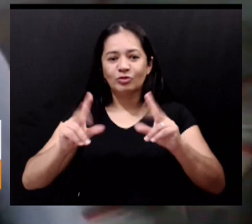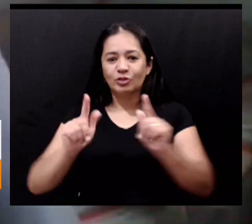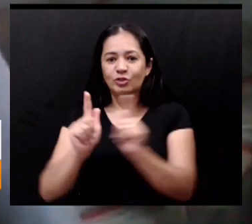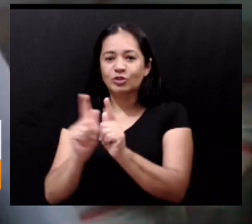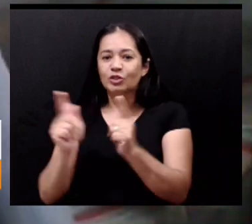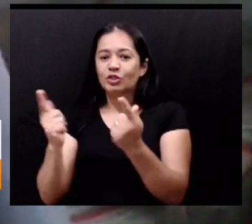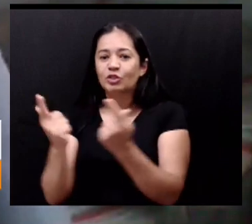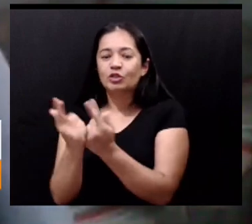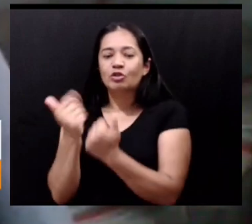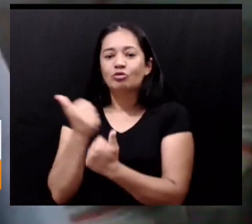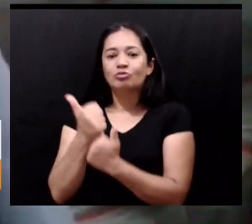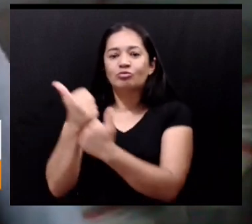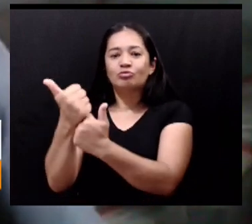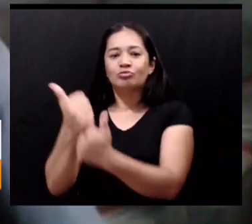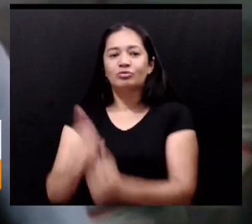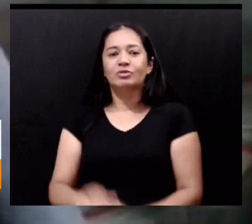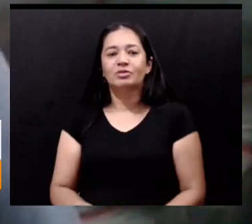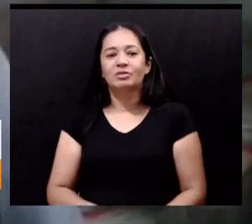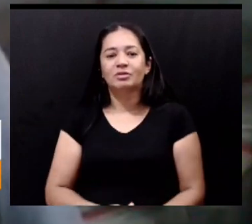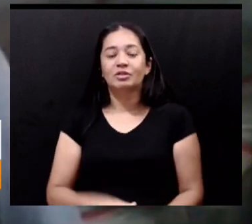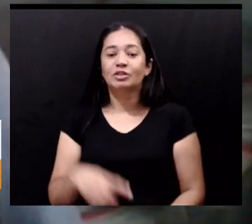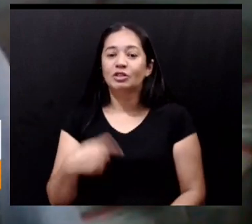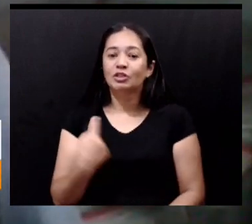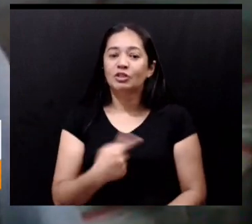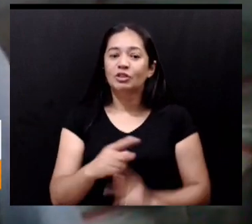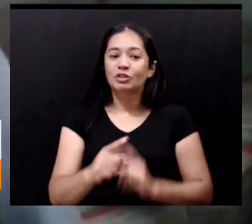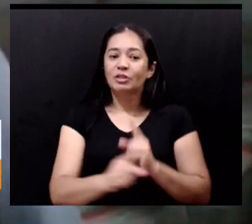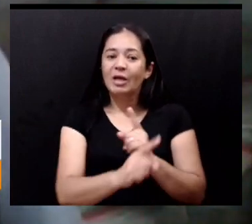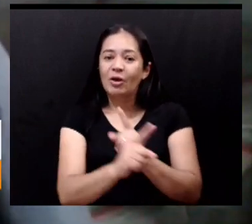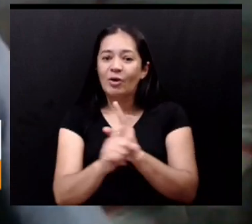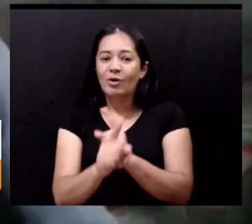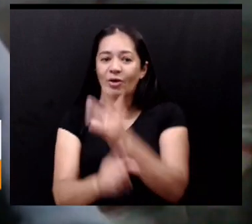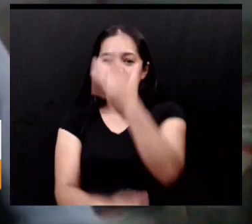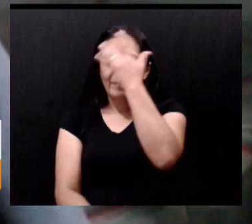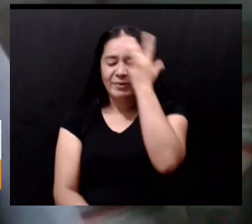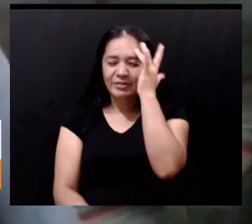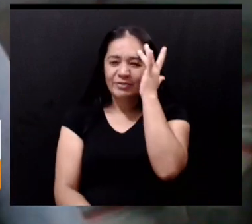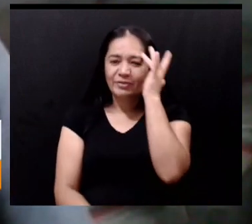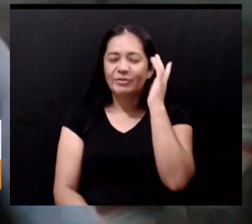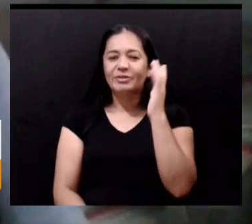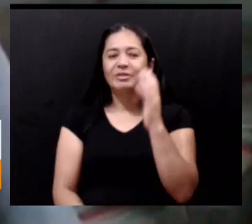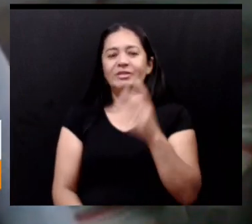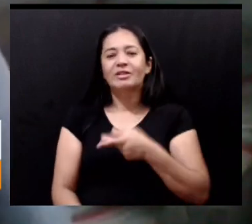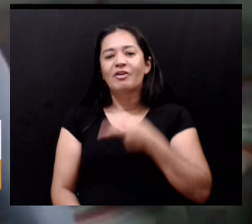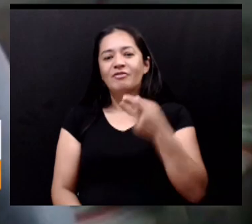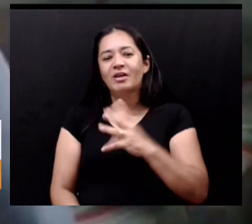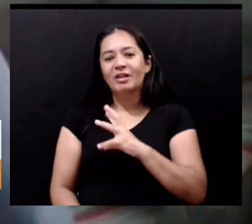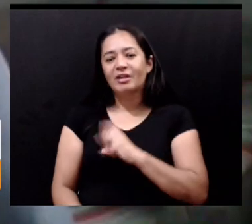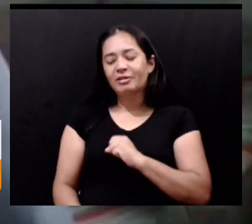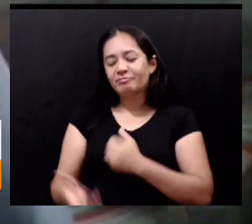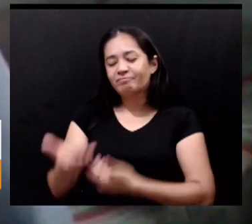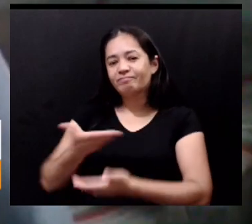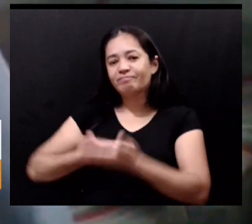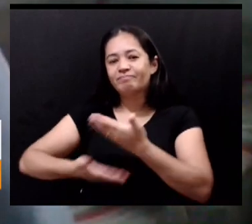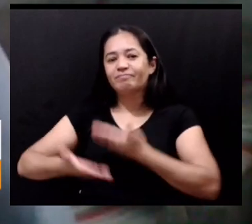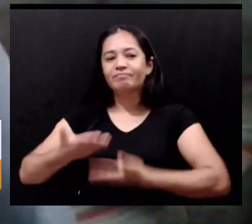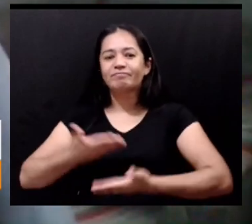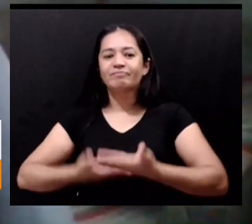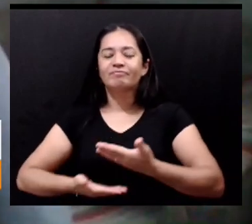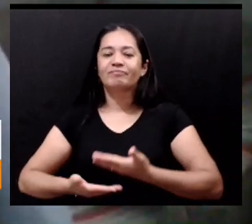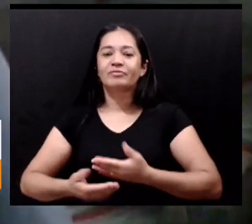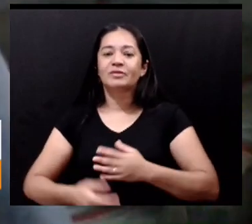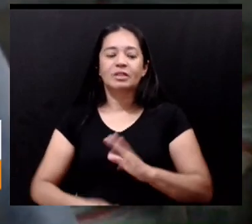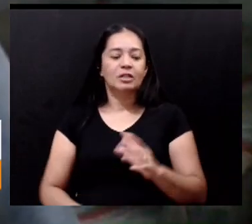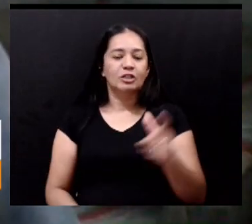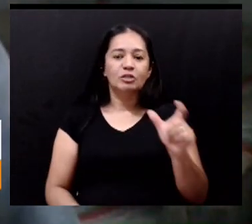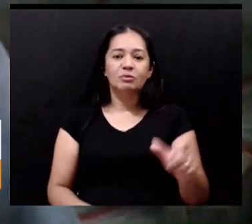vamos encontrar pessoas falando amorosamente de pessoas que se foram e